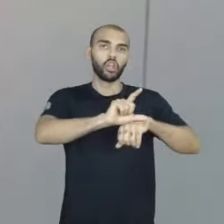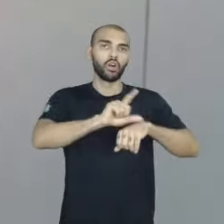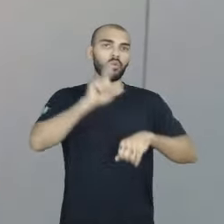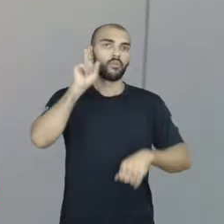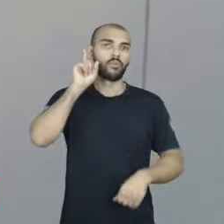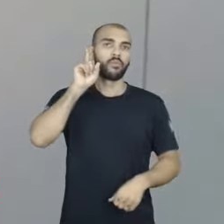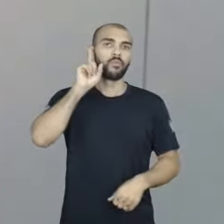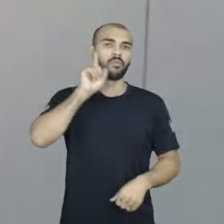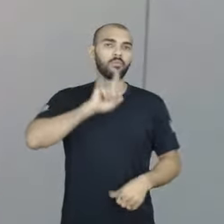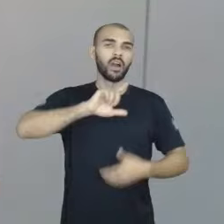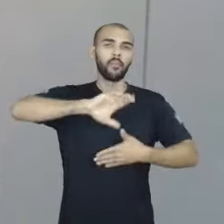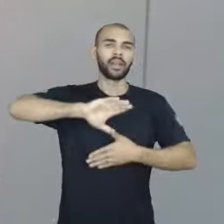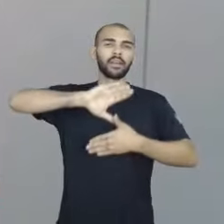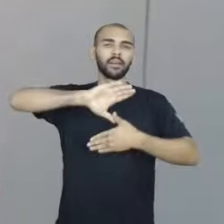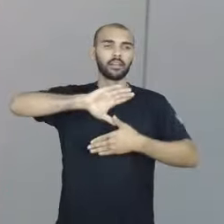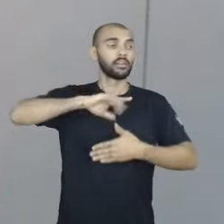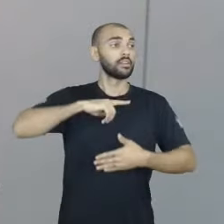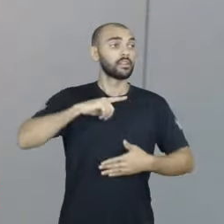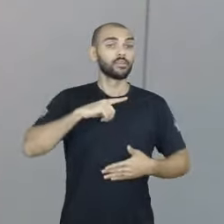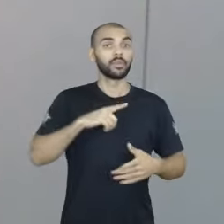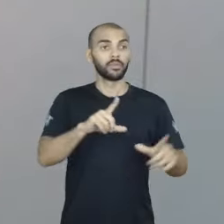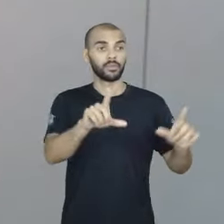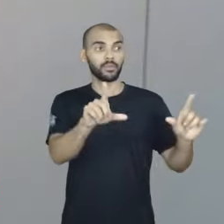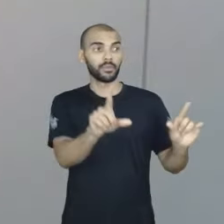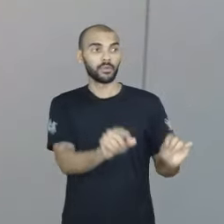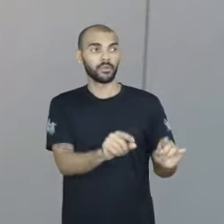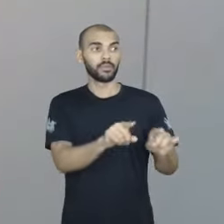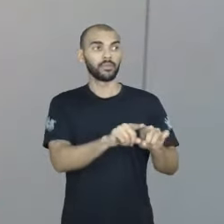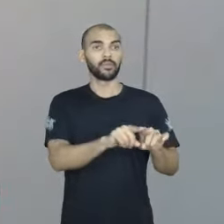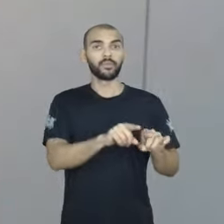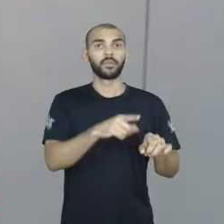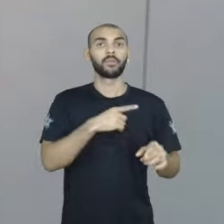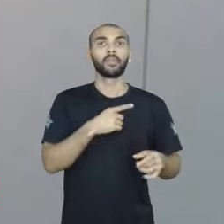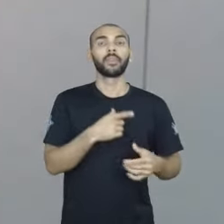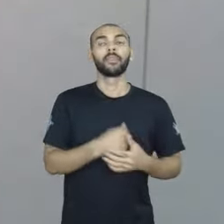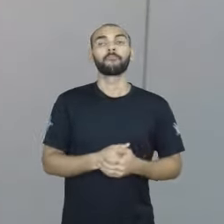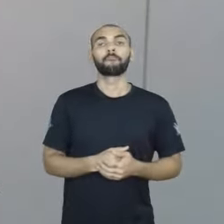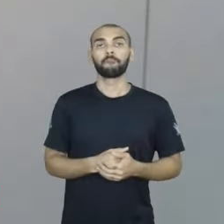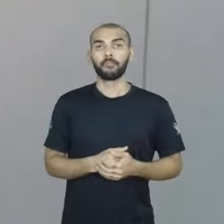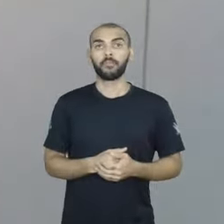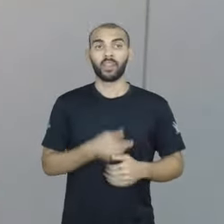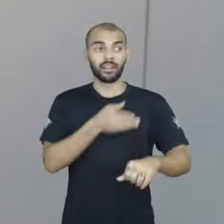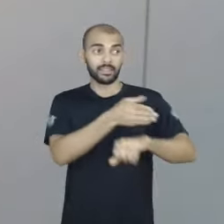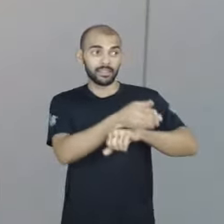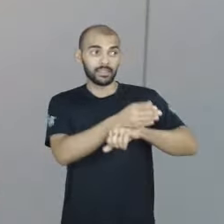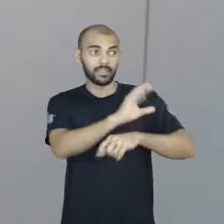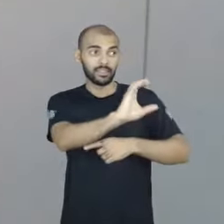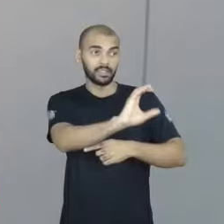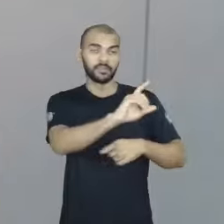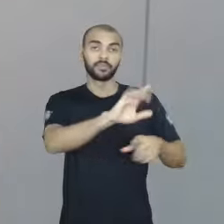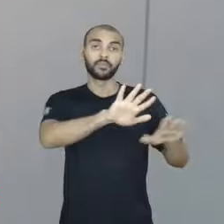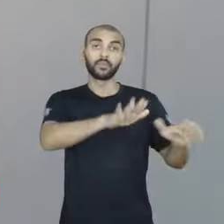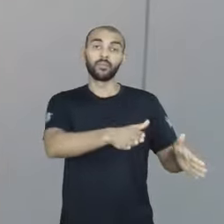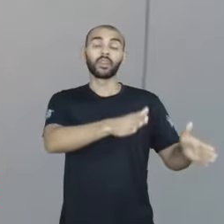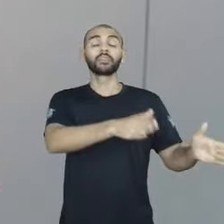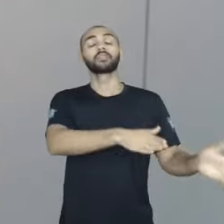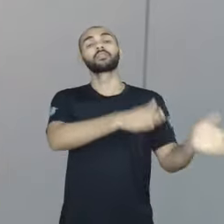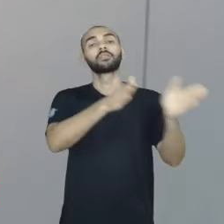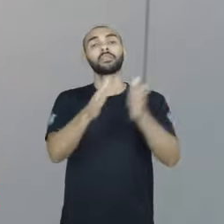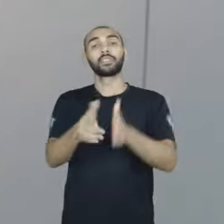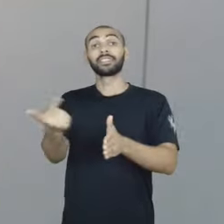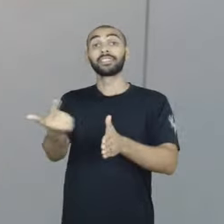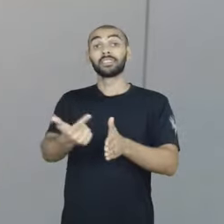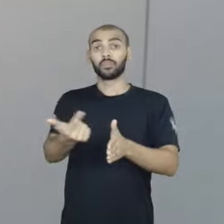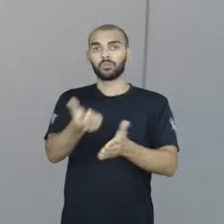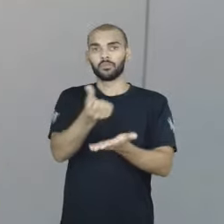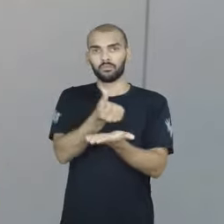fez desaparecer, digamos assim, o acesso a crédito para muitas empresas, mas já no segundo semestre isso se reverteu e agora